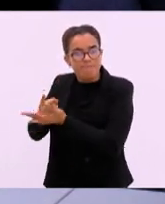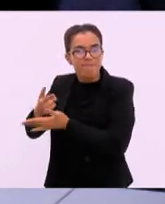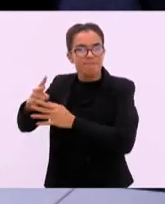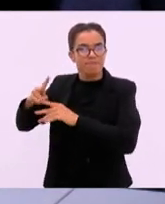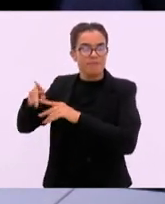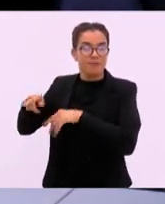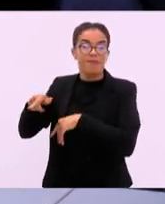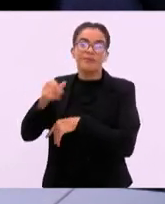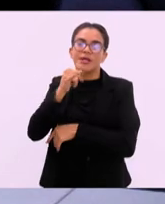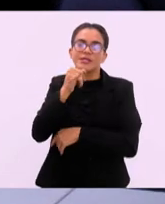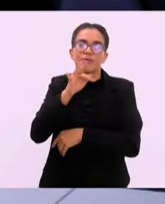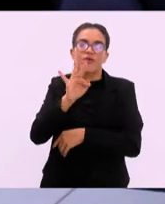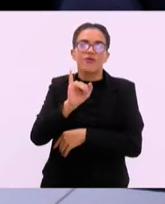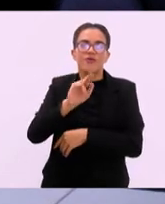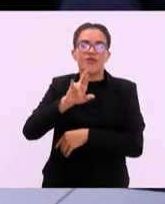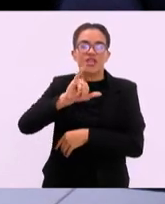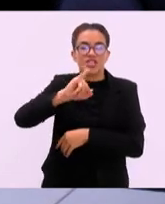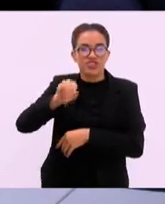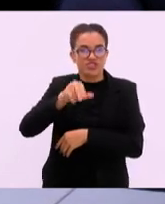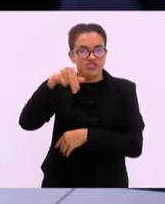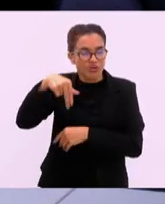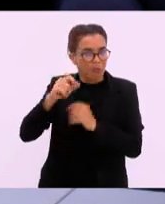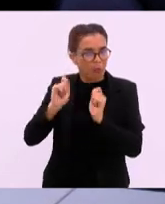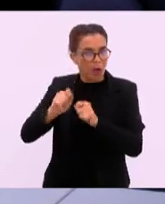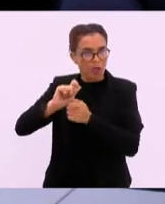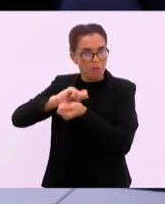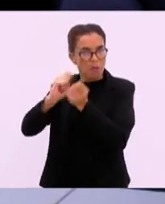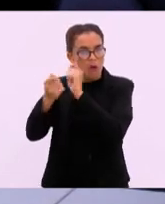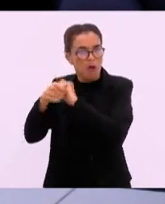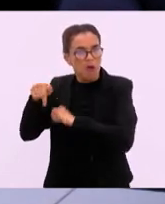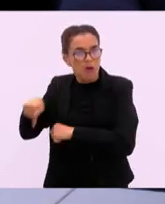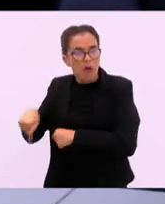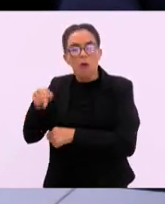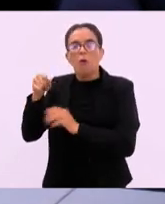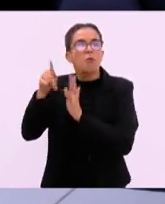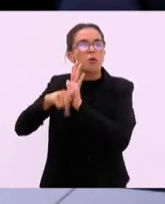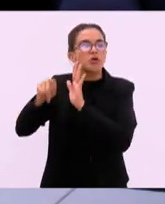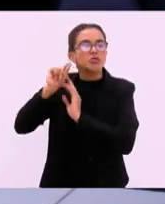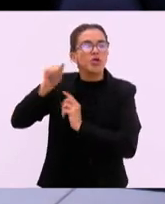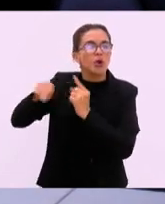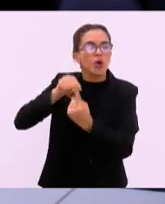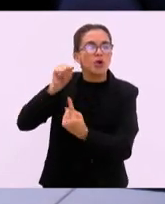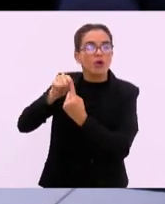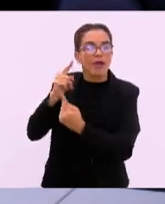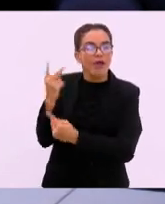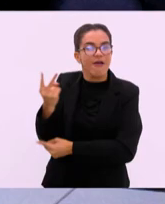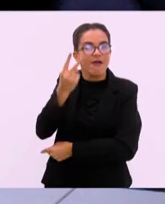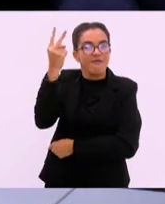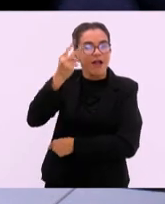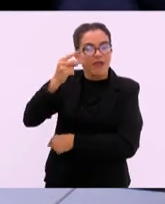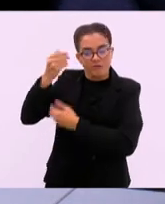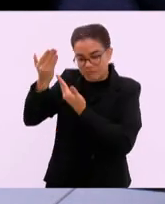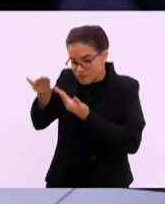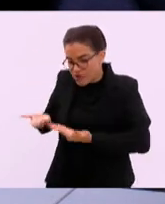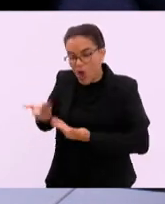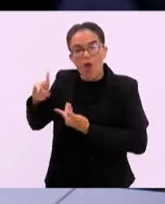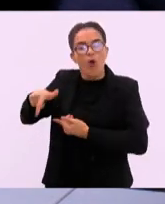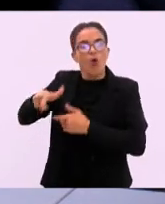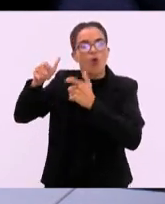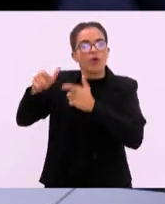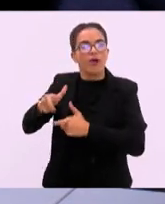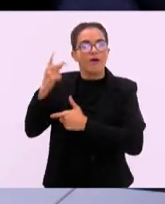Casa Firjan. O que, que é? Pode modificar? Pode modificar. O que, que o projeto quer? O projeto quer valorizar, reconhecer que aquilo ali tem uma